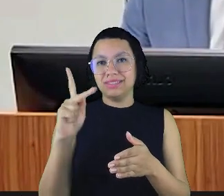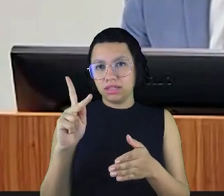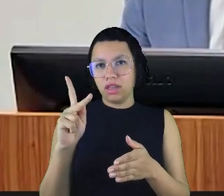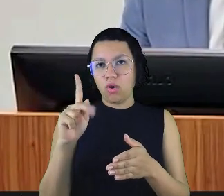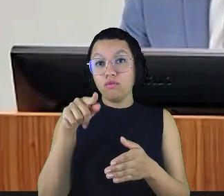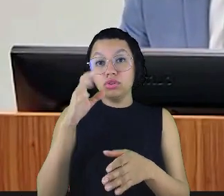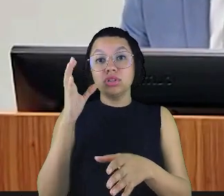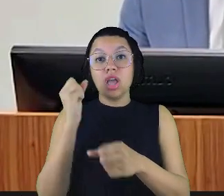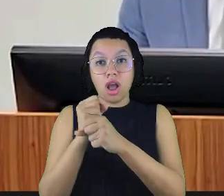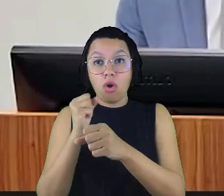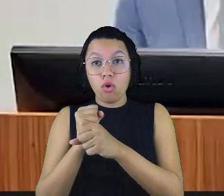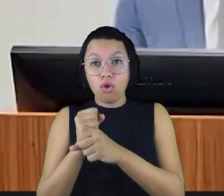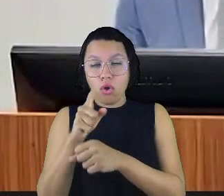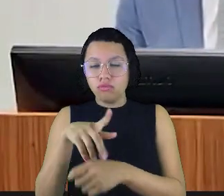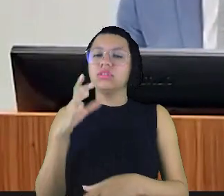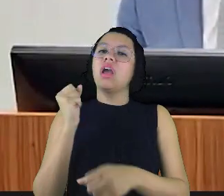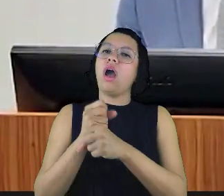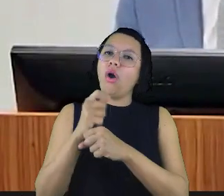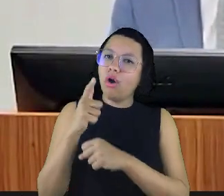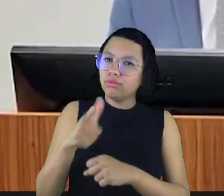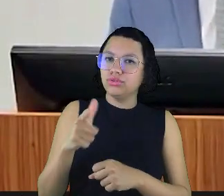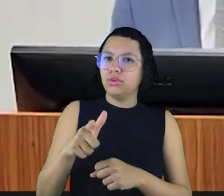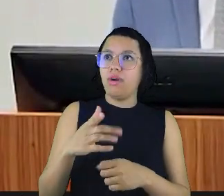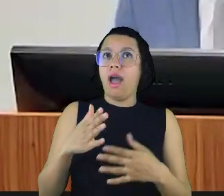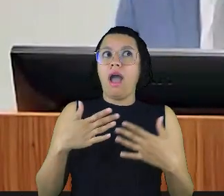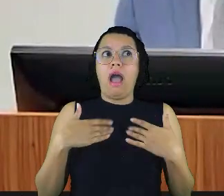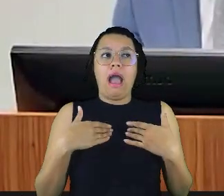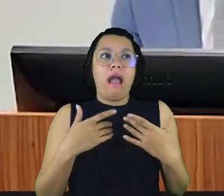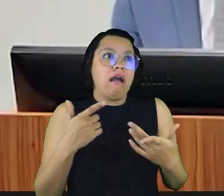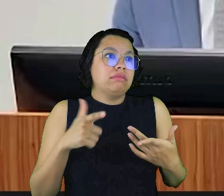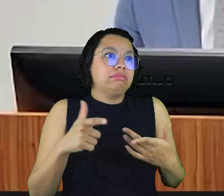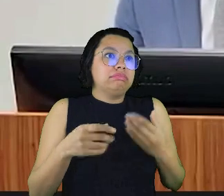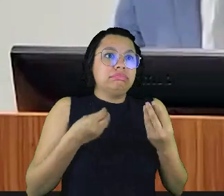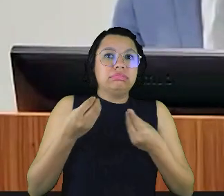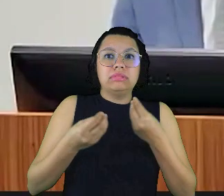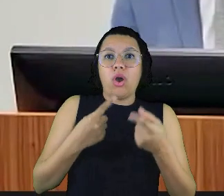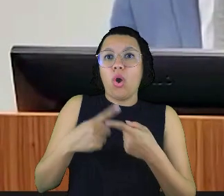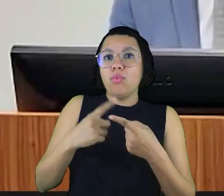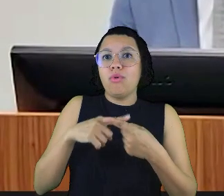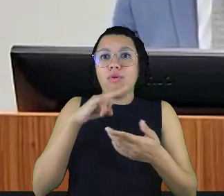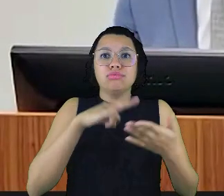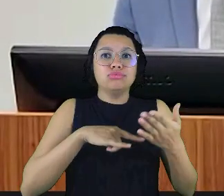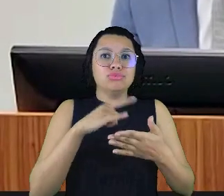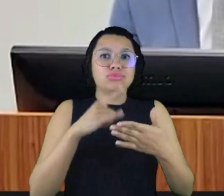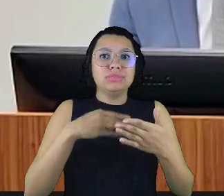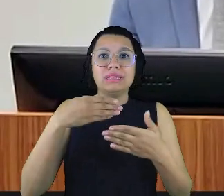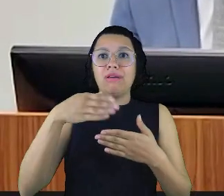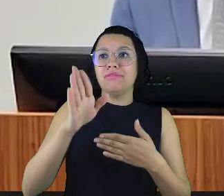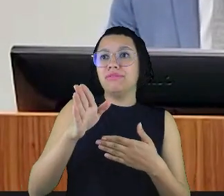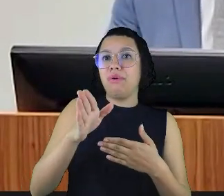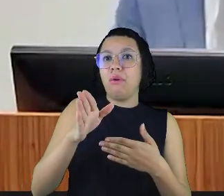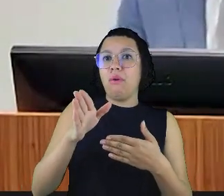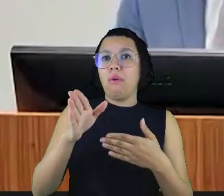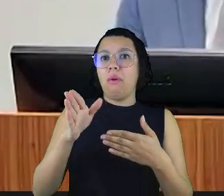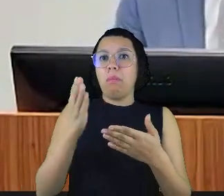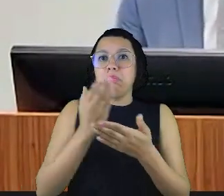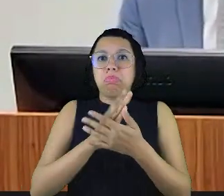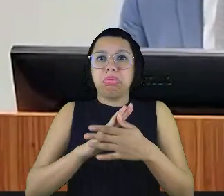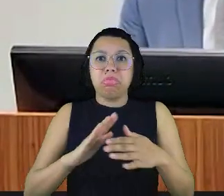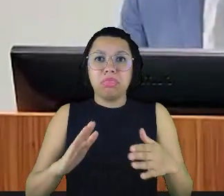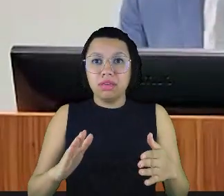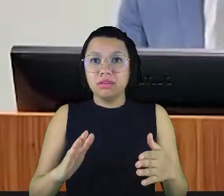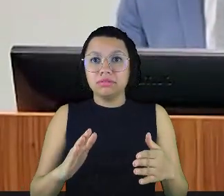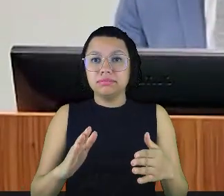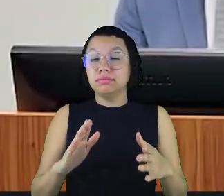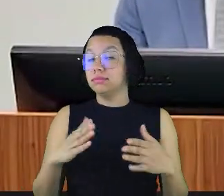recalcula. Mas eu não tenho como, porque os documentos já foram incinerados, etc. Então,